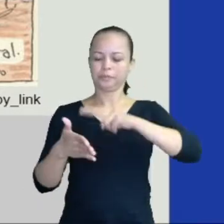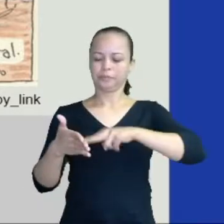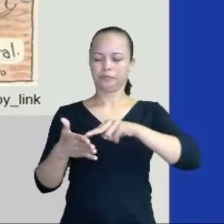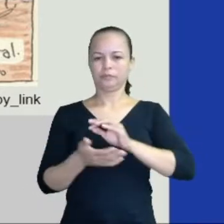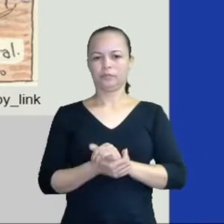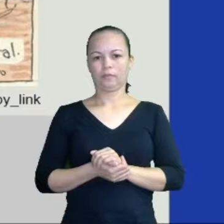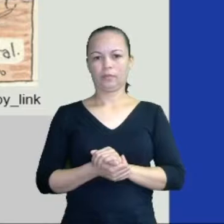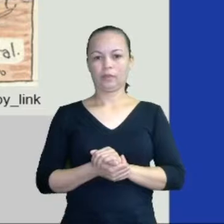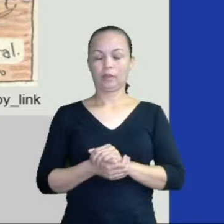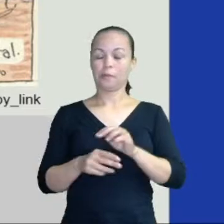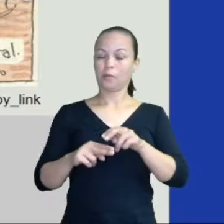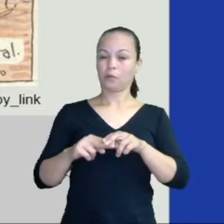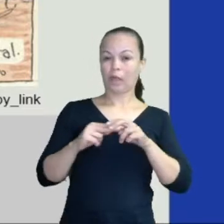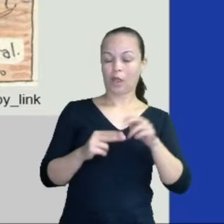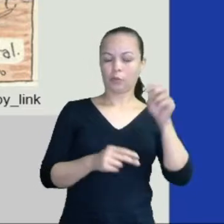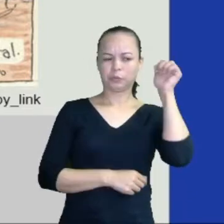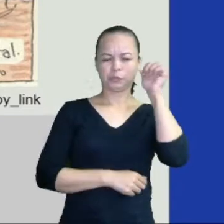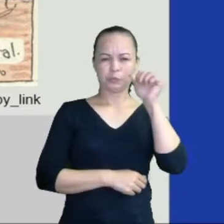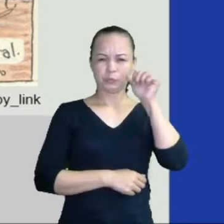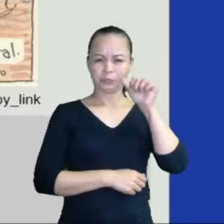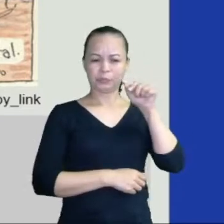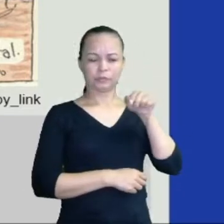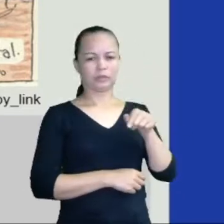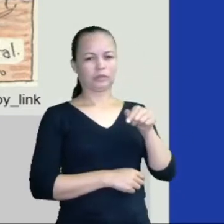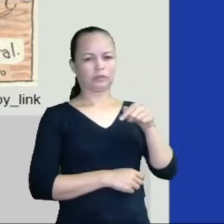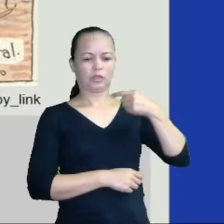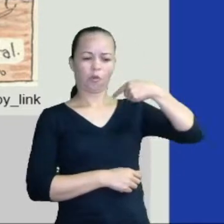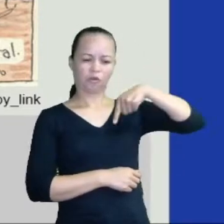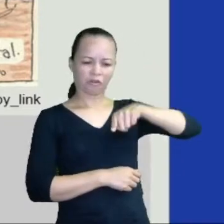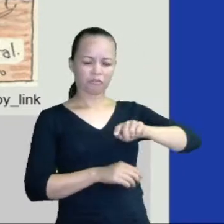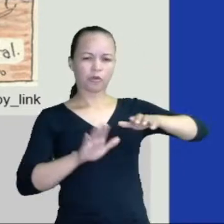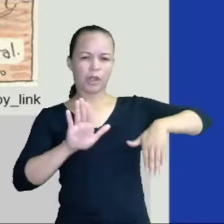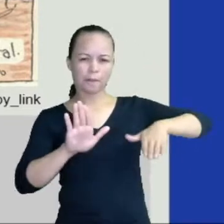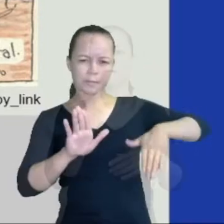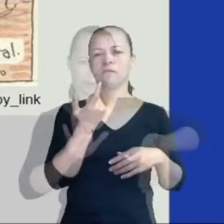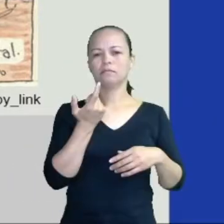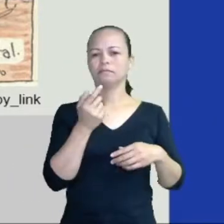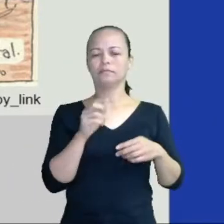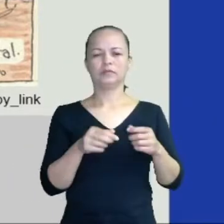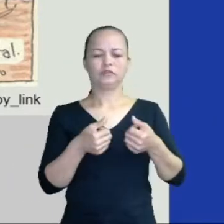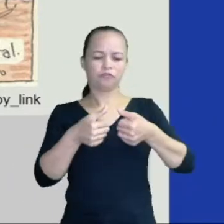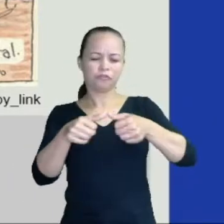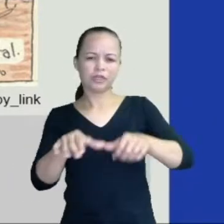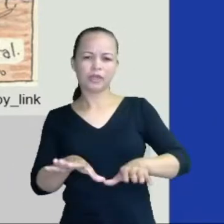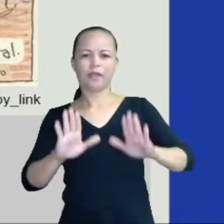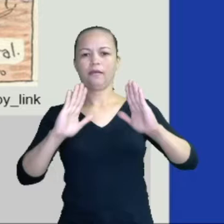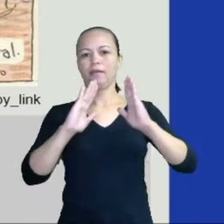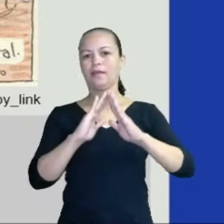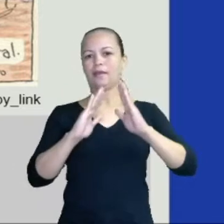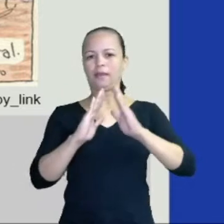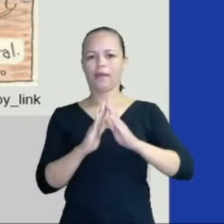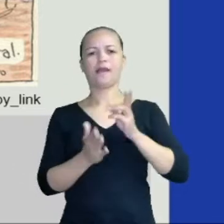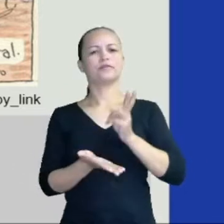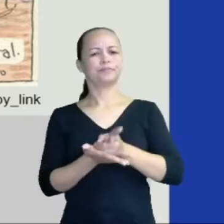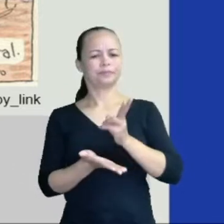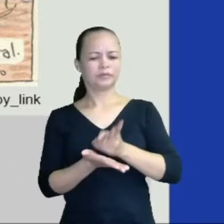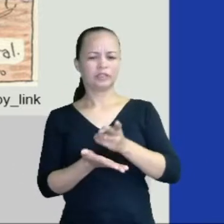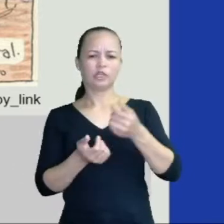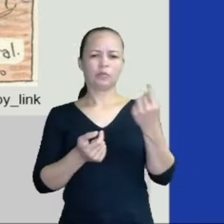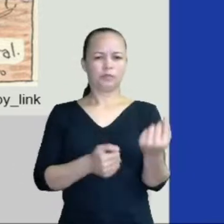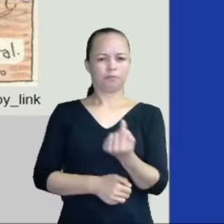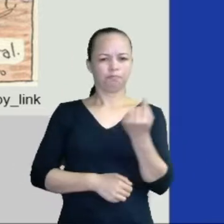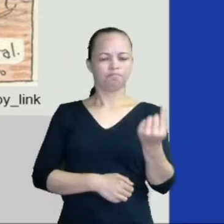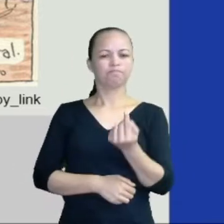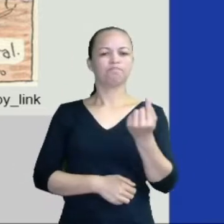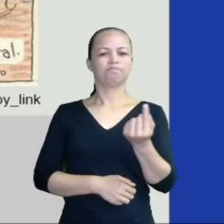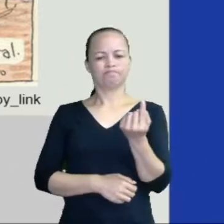Por causa de uma mulher, não fui à praia, nem ao bar. Fiquei em casa o tempo todo